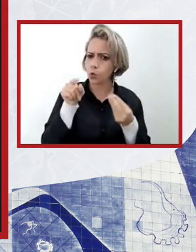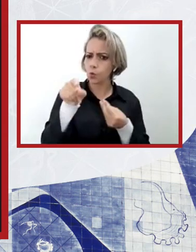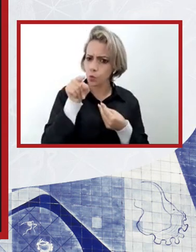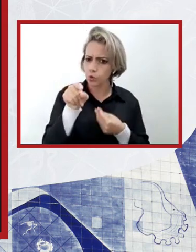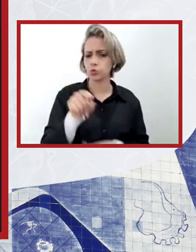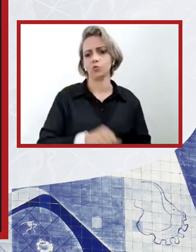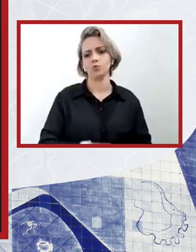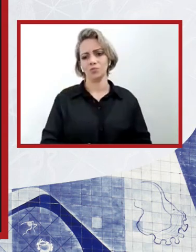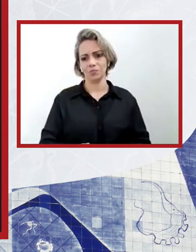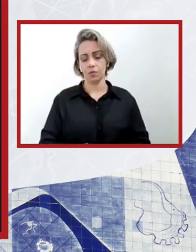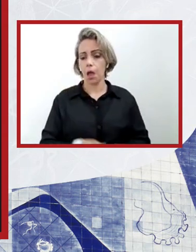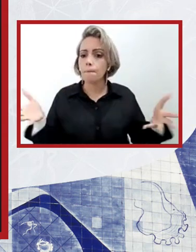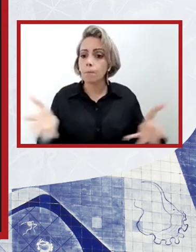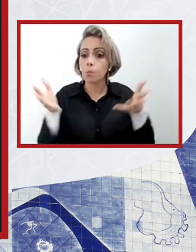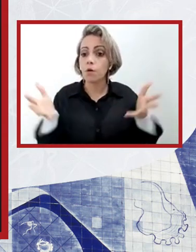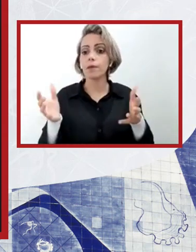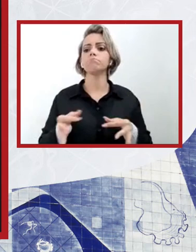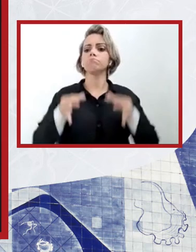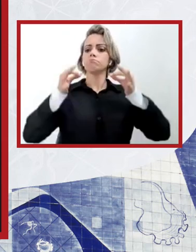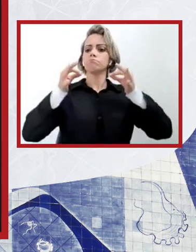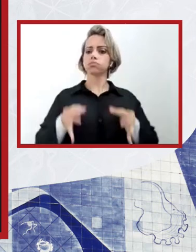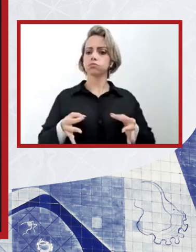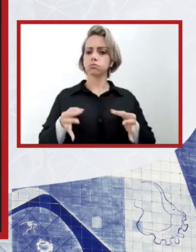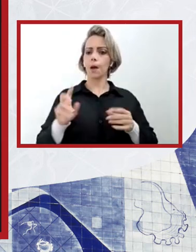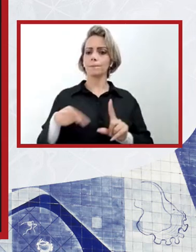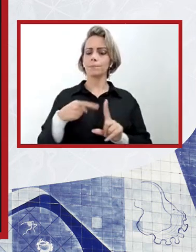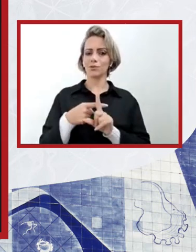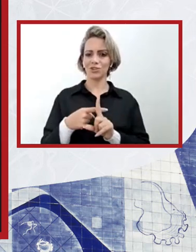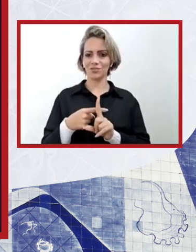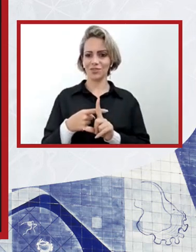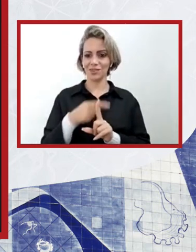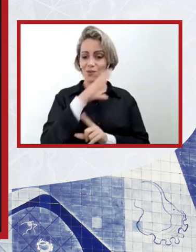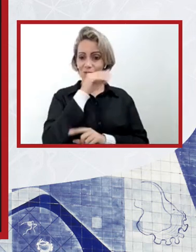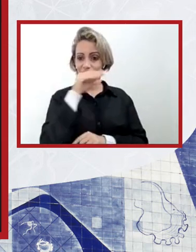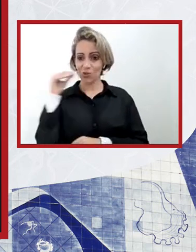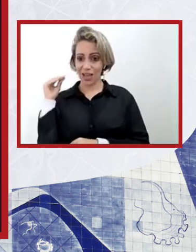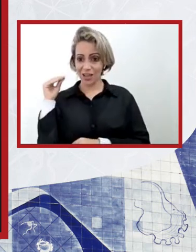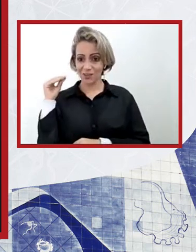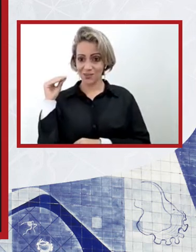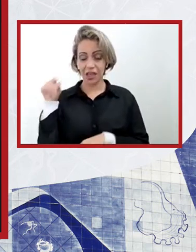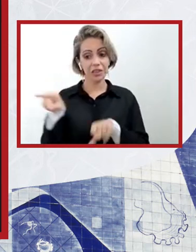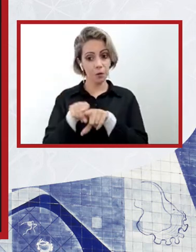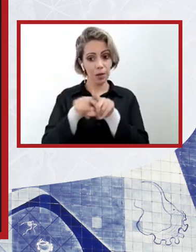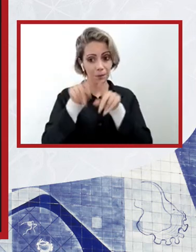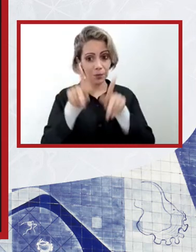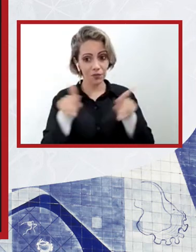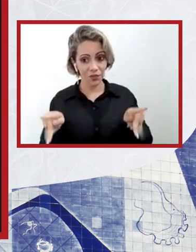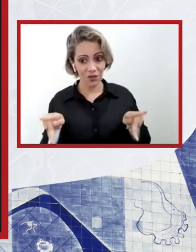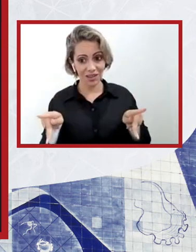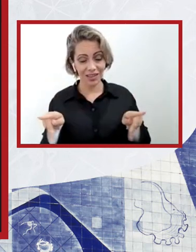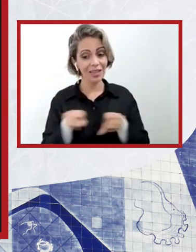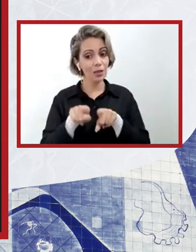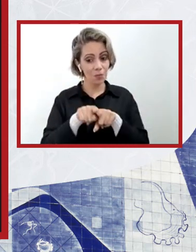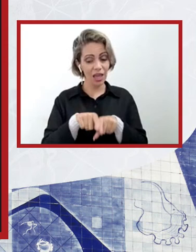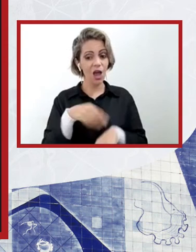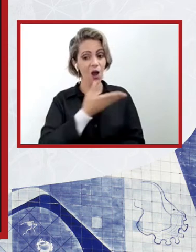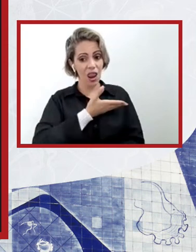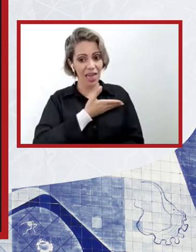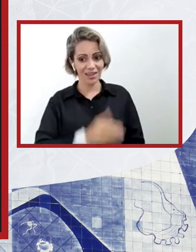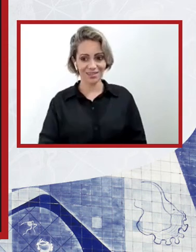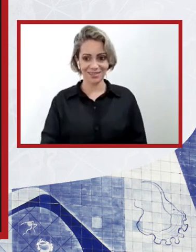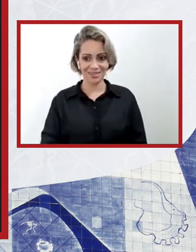a postura positiva nos servidores, nos professores e nos colegas. E também